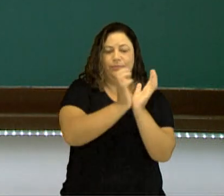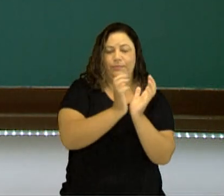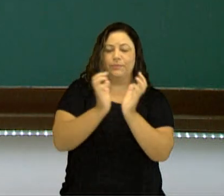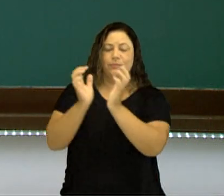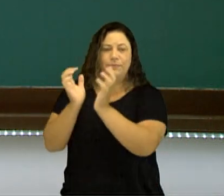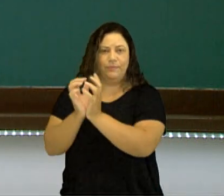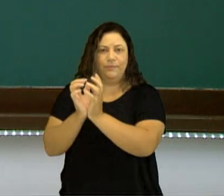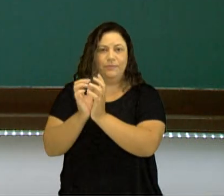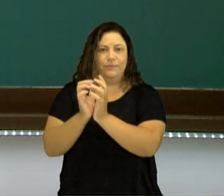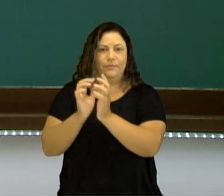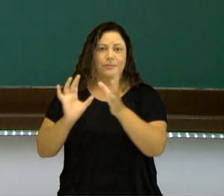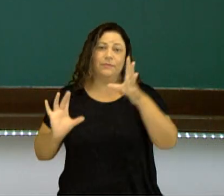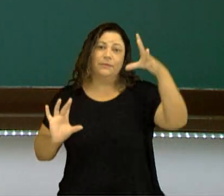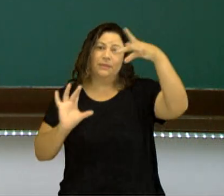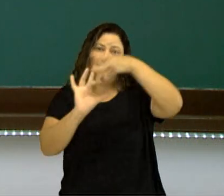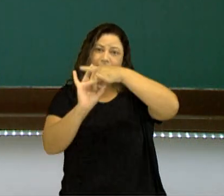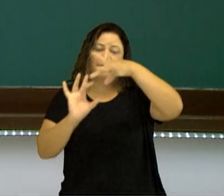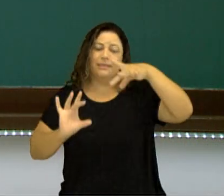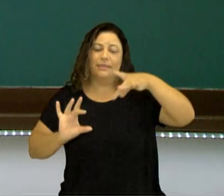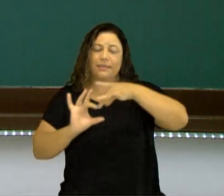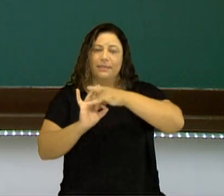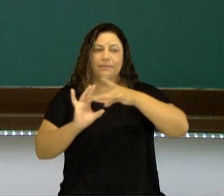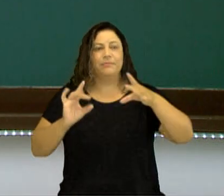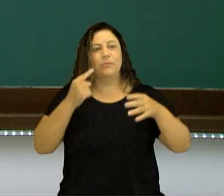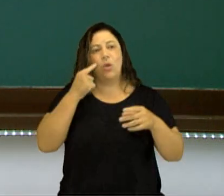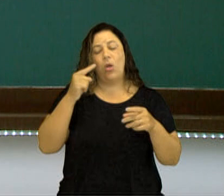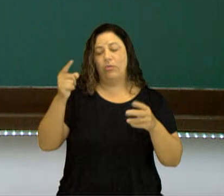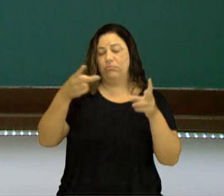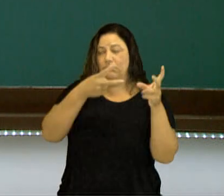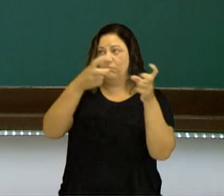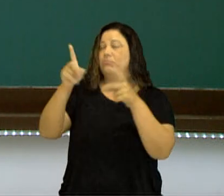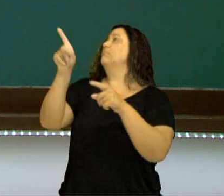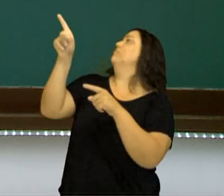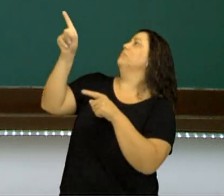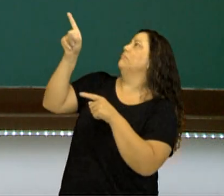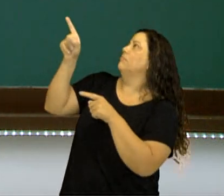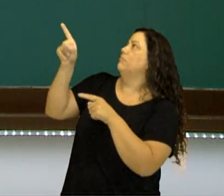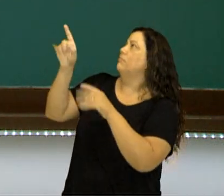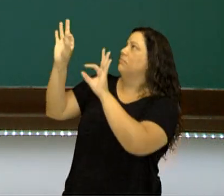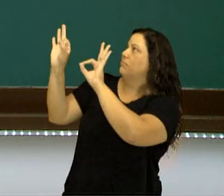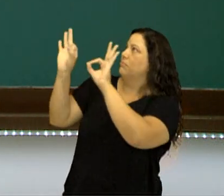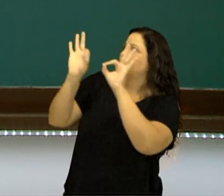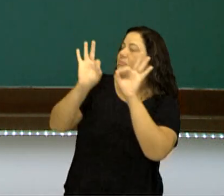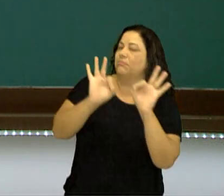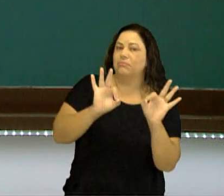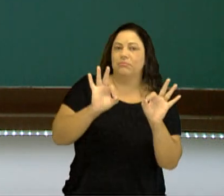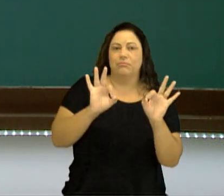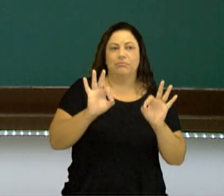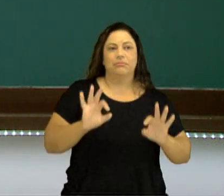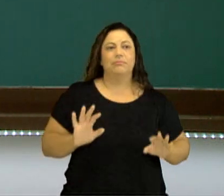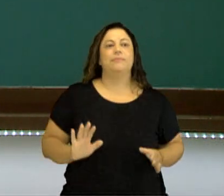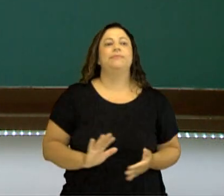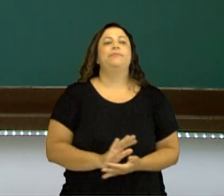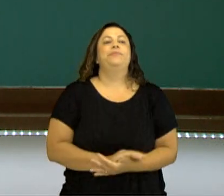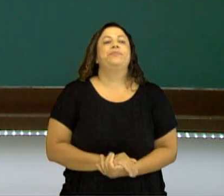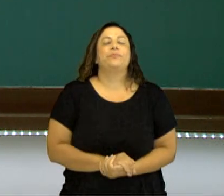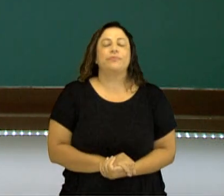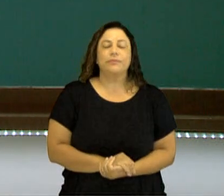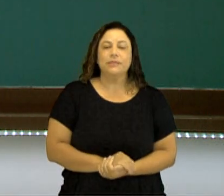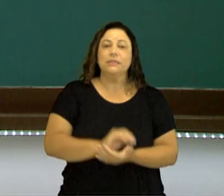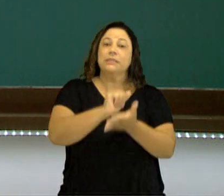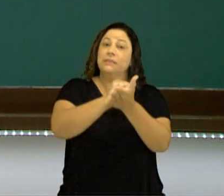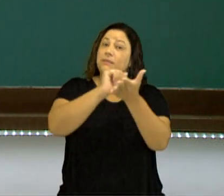para o 0. O menos 1 que chegou no 3 também. E o 3 que chegou no 27 também, tá? O